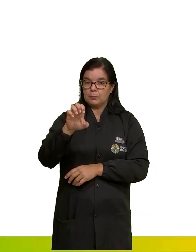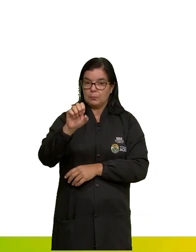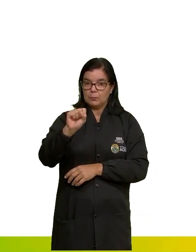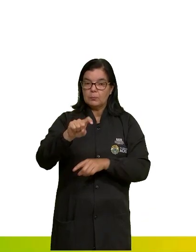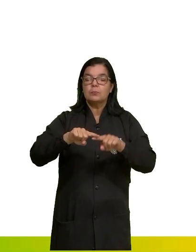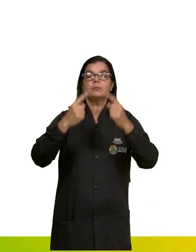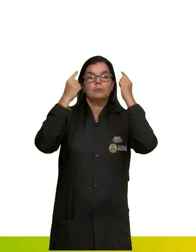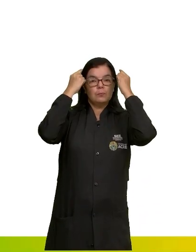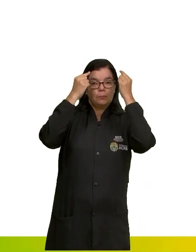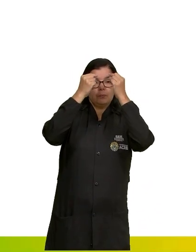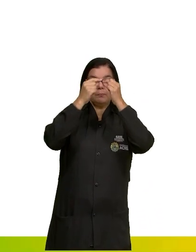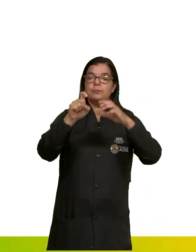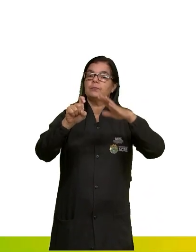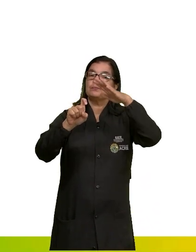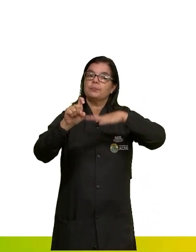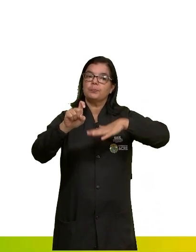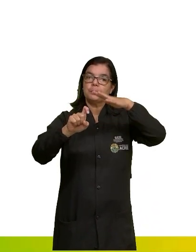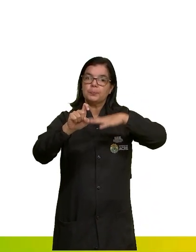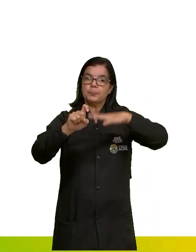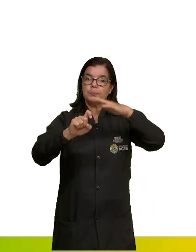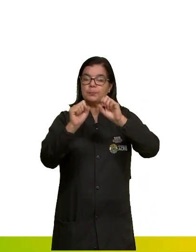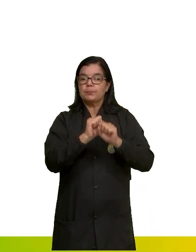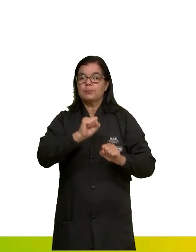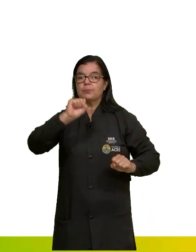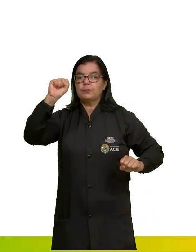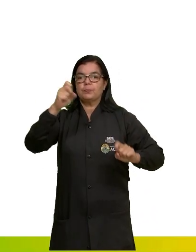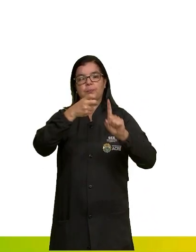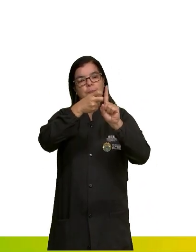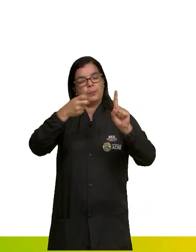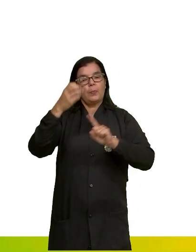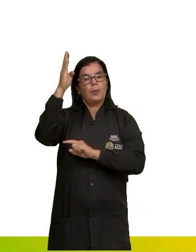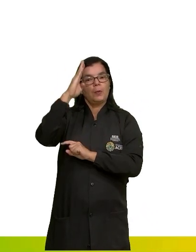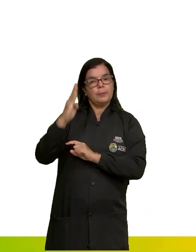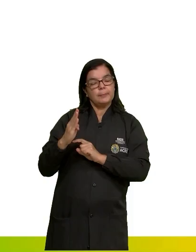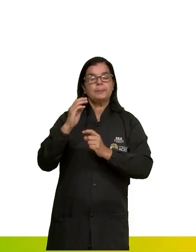e os mitos de heróis indígenas no Brasil. E